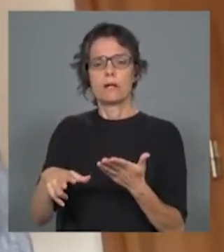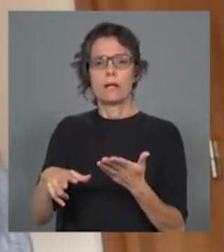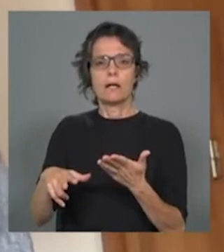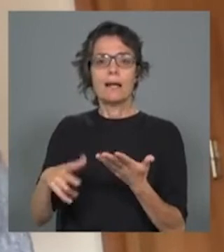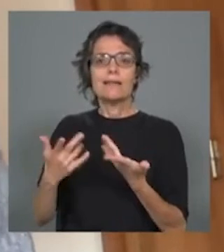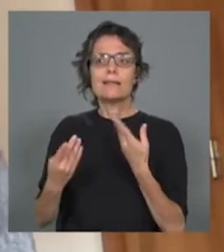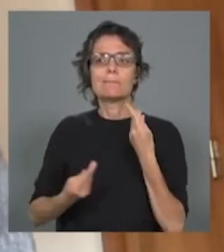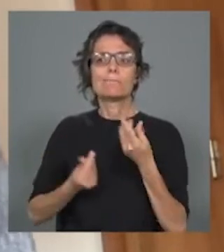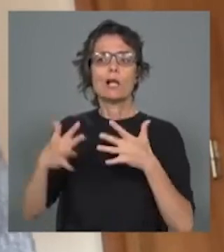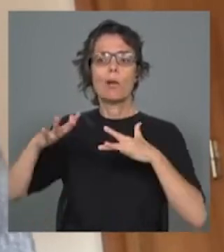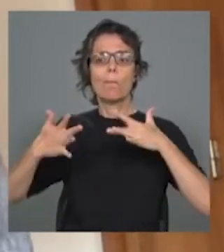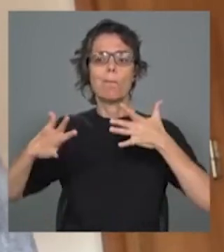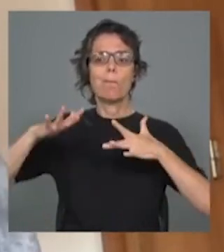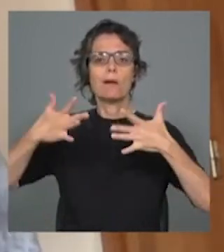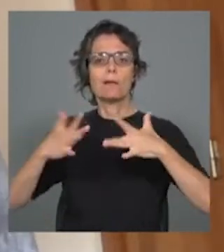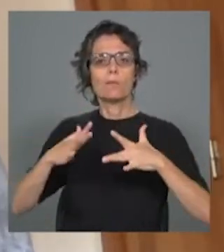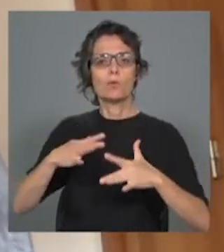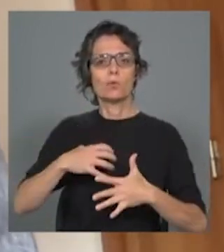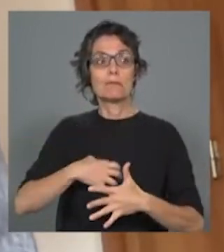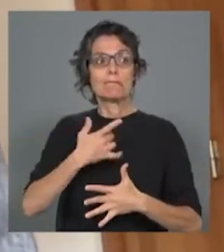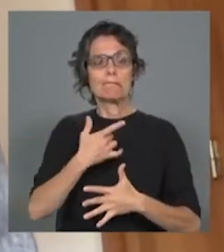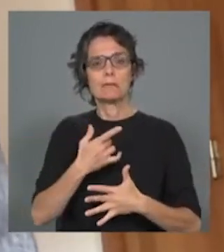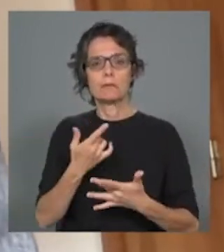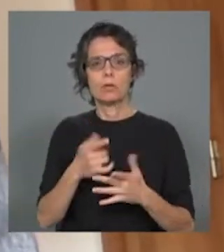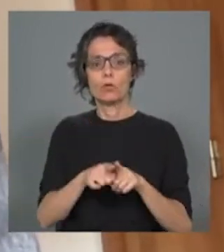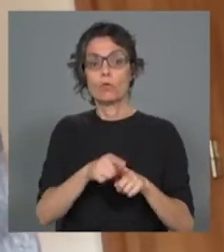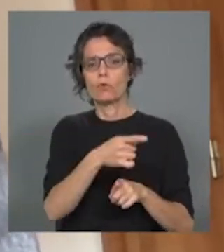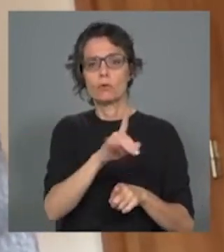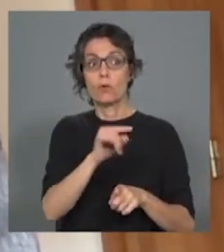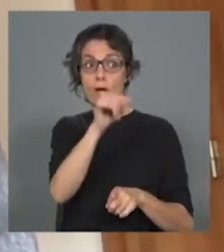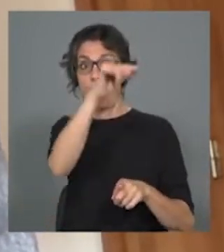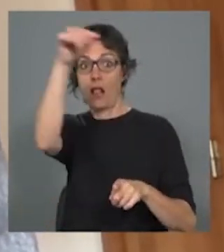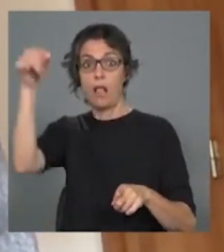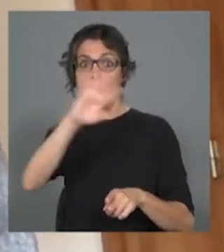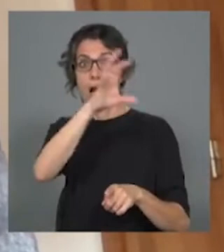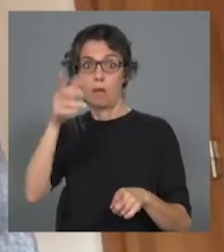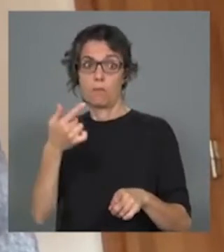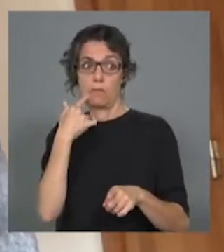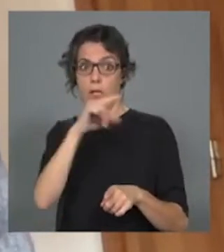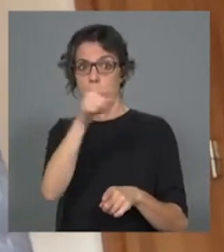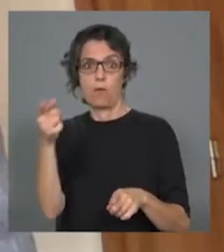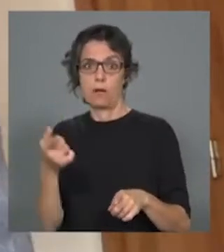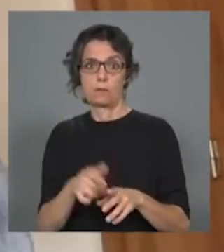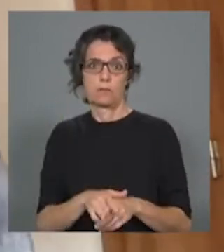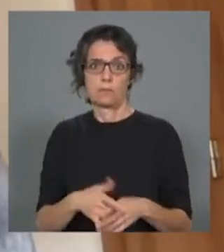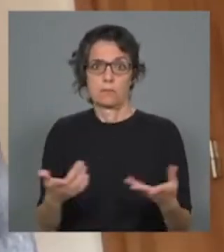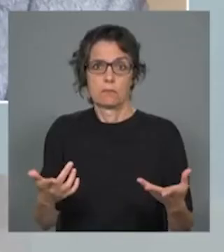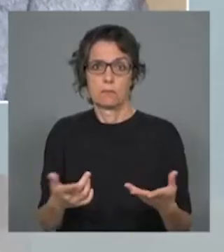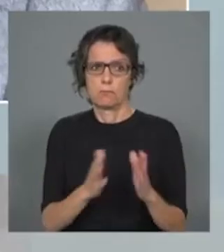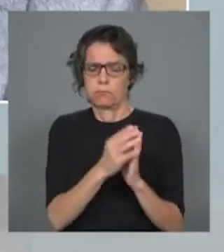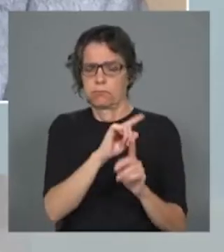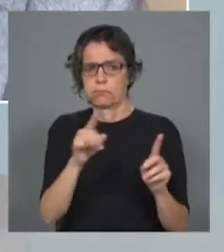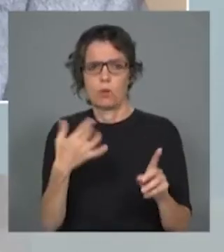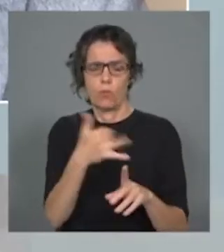manipulação de sentimentos religiosos por parte do poder político que leva às perseguições religiosas que vemos em muitas latitudes do mundo e em muitas confissões religiosas